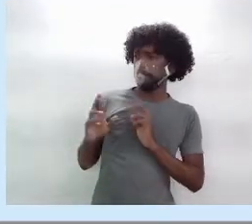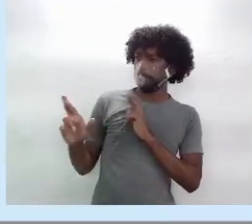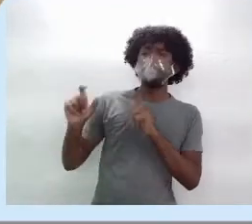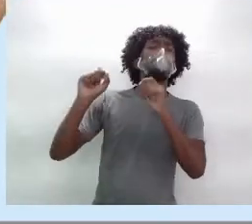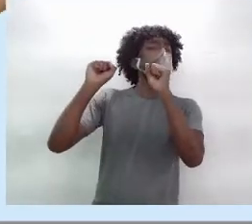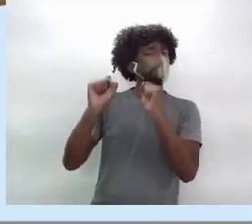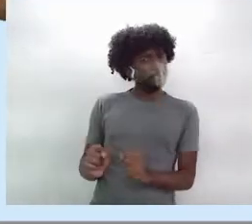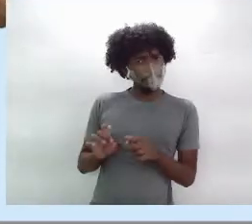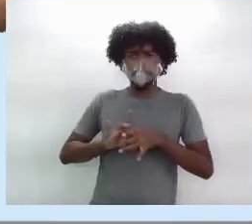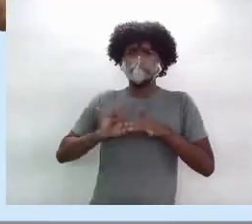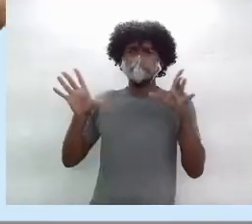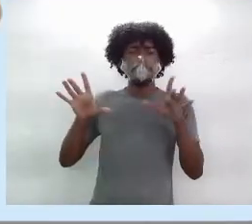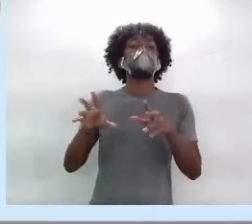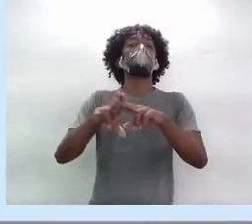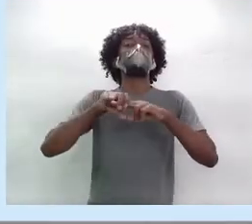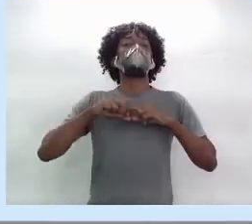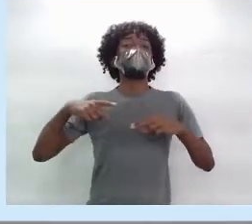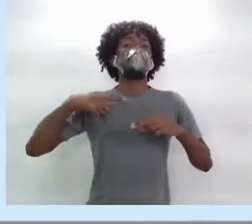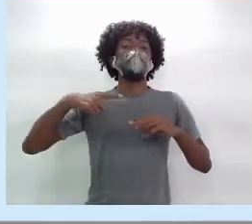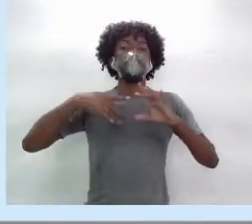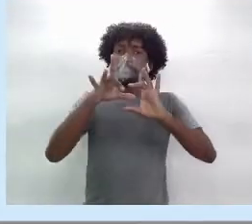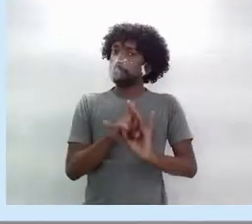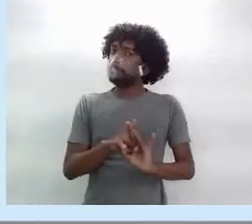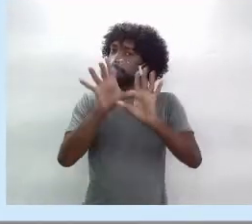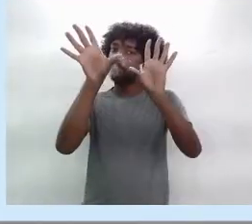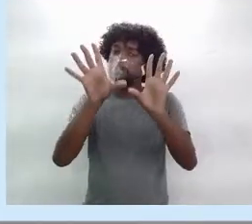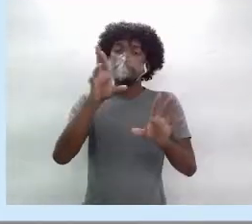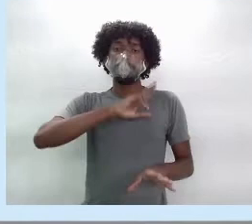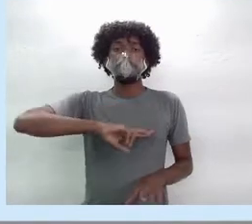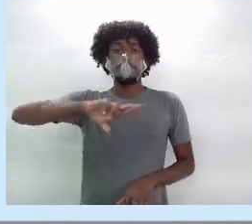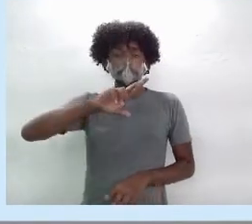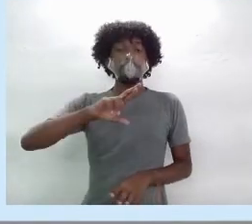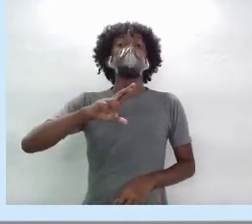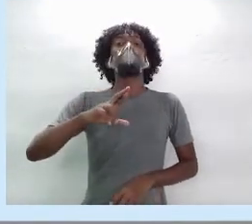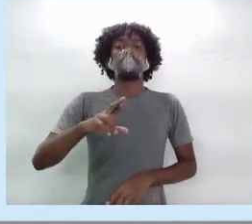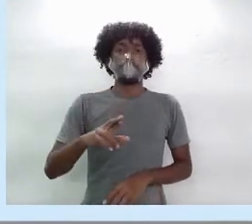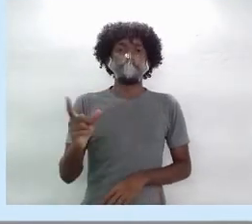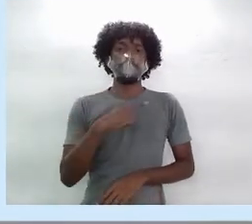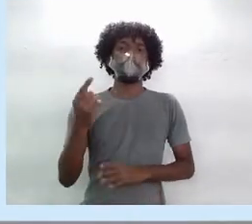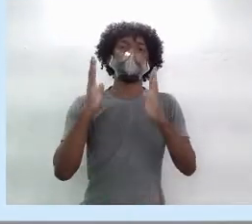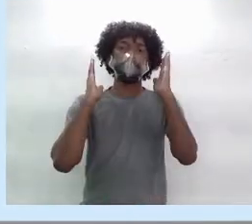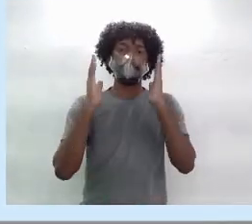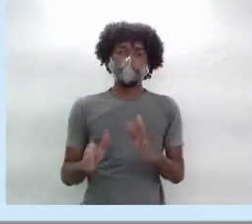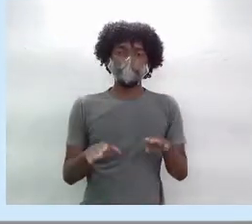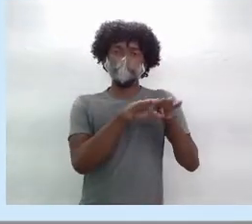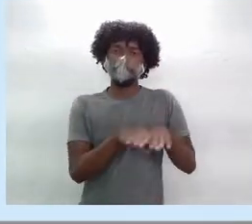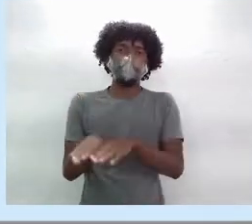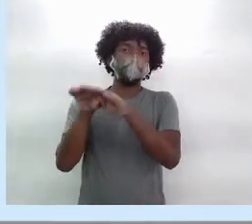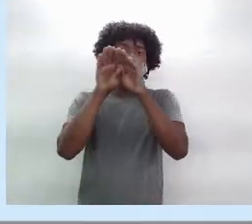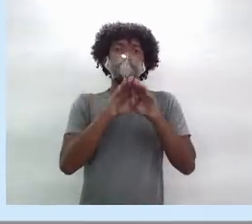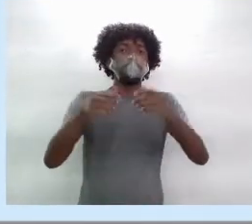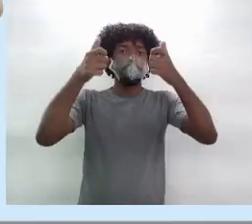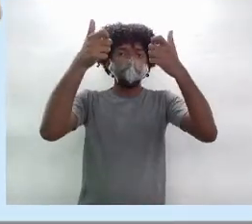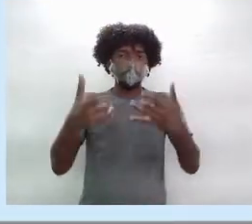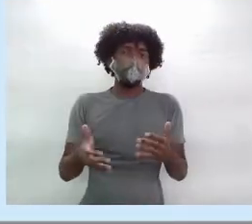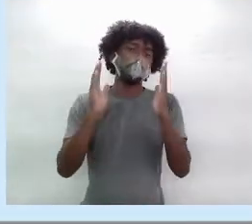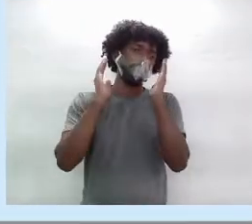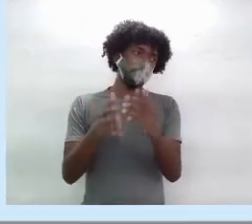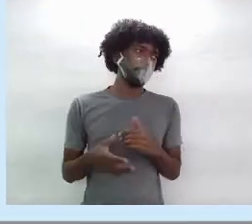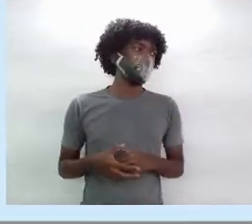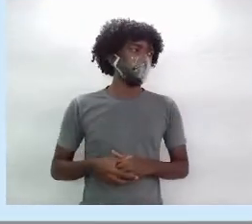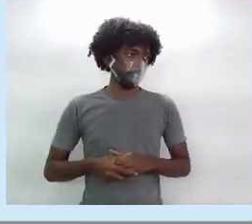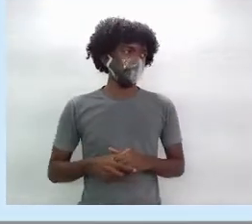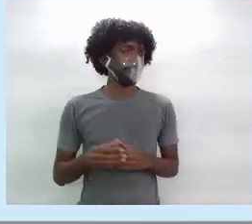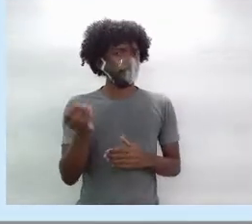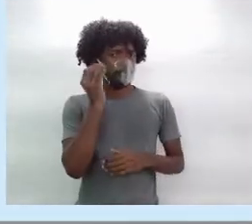minha. Então é o que? A liberdade religiosa. Destacamos sobre isso, essa liberdade religiosa. Vamos